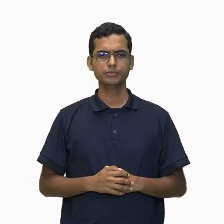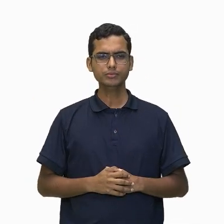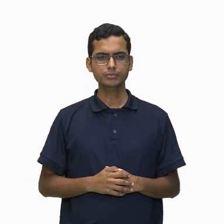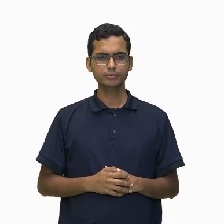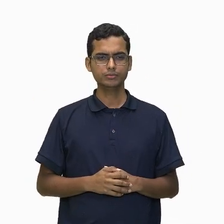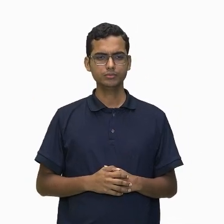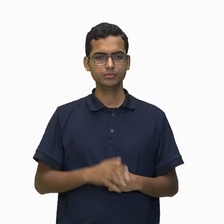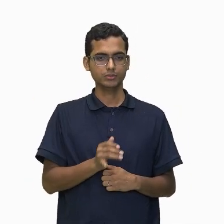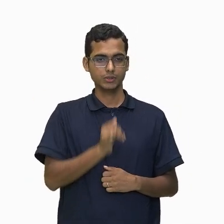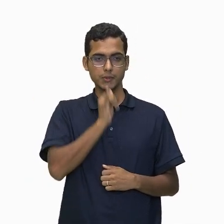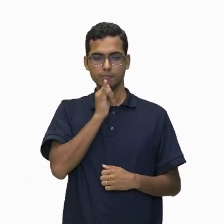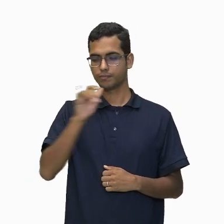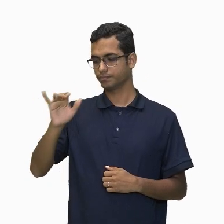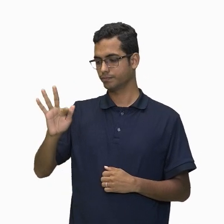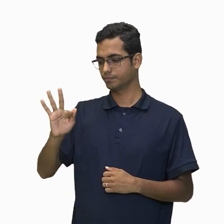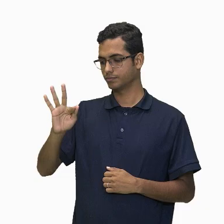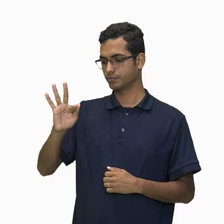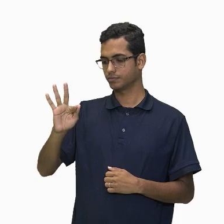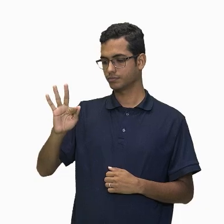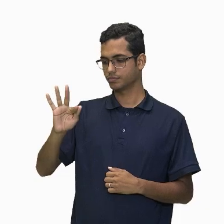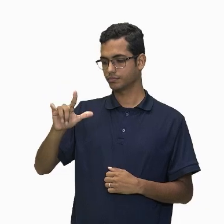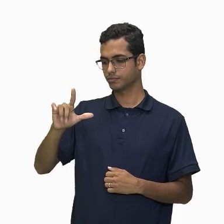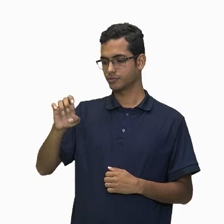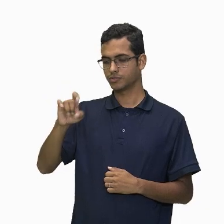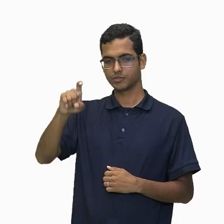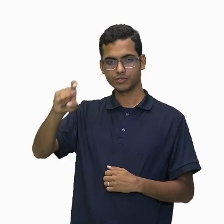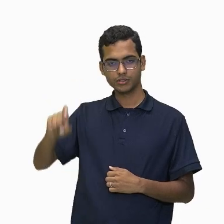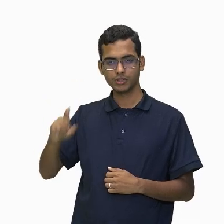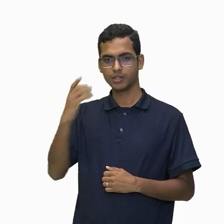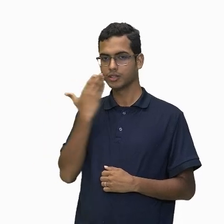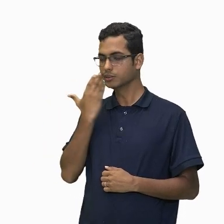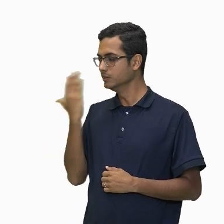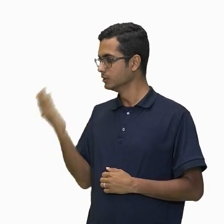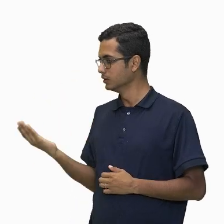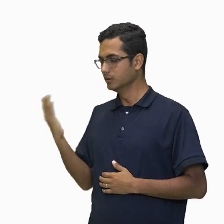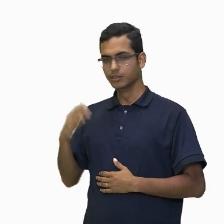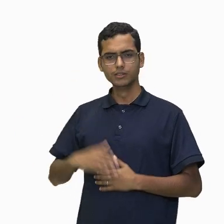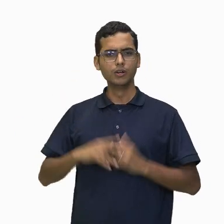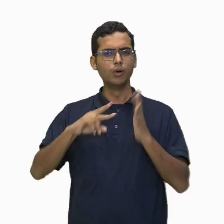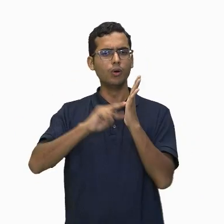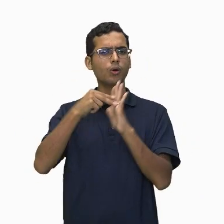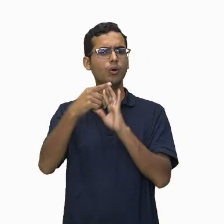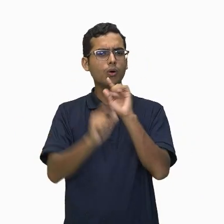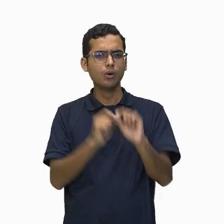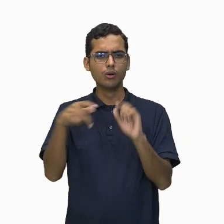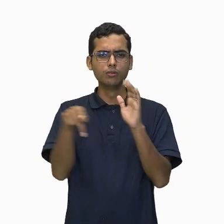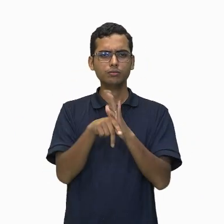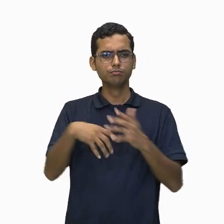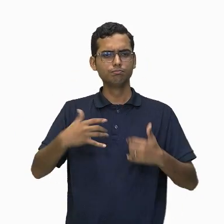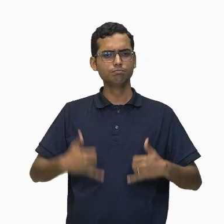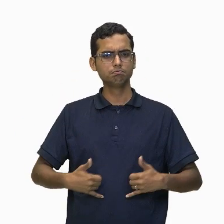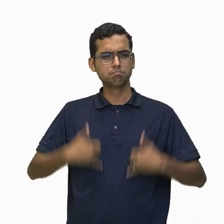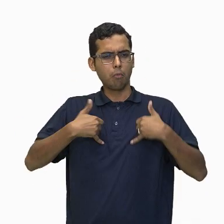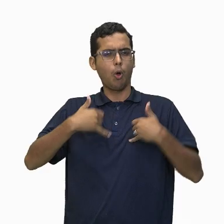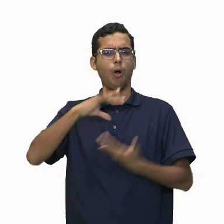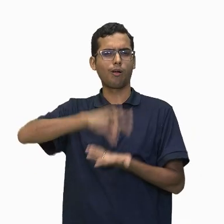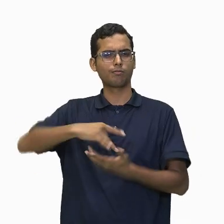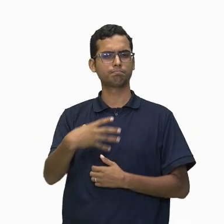ou impressionante, como um celular novo, um carro ou um corpo sarado. Ok? Flex. Vamos ver